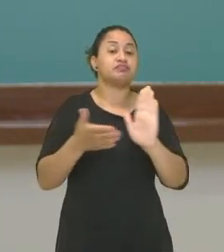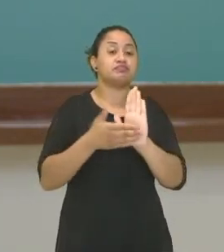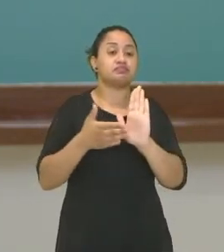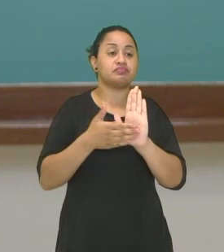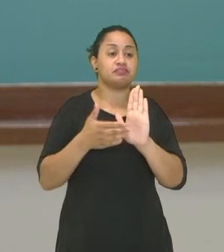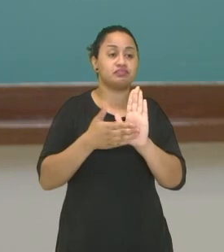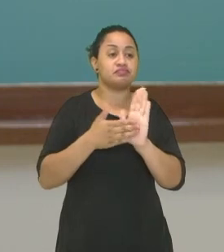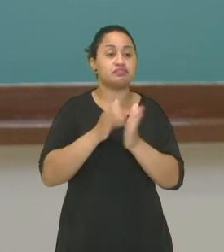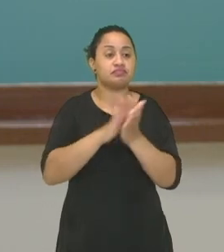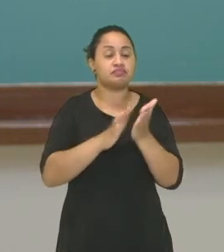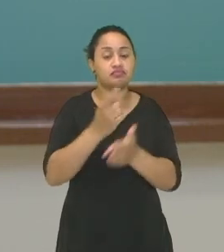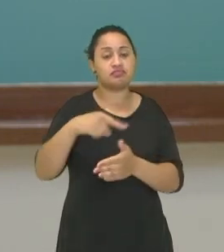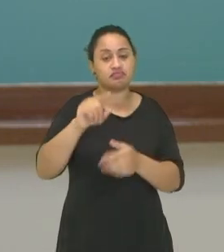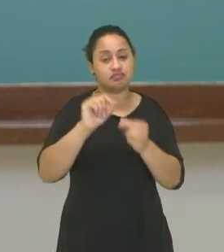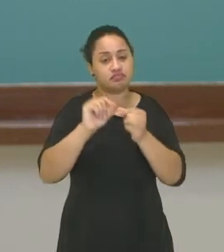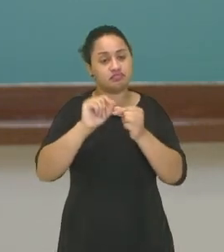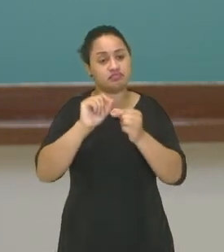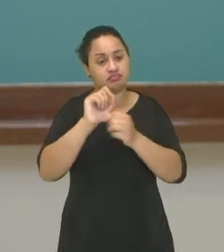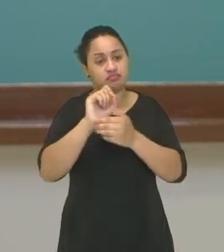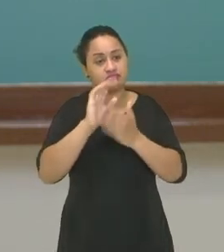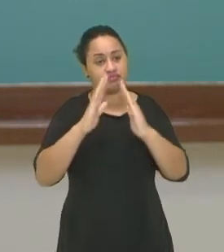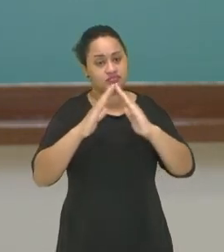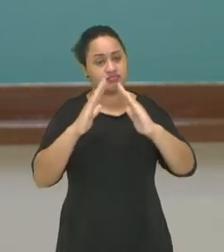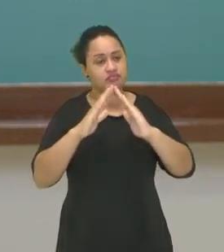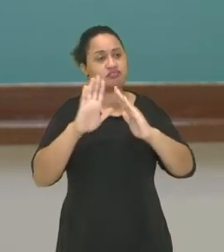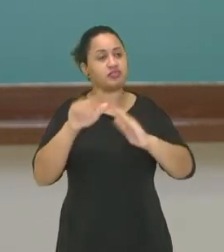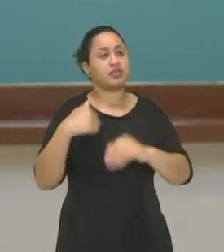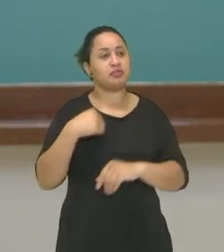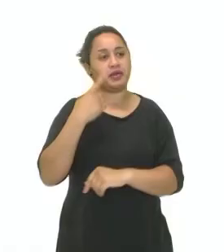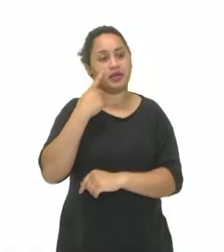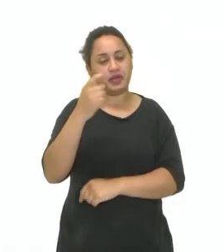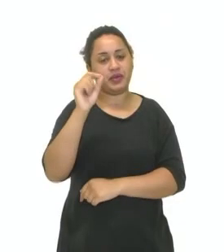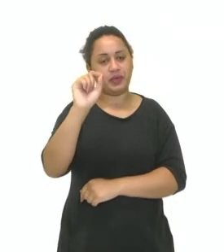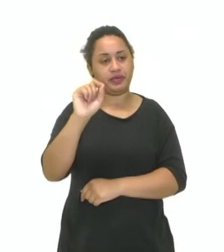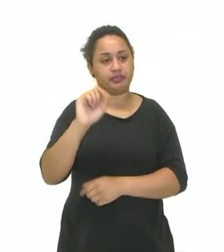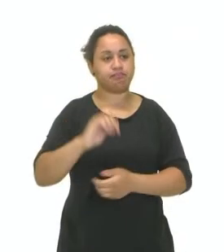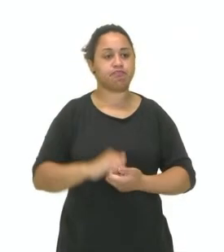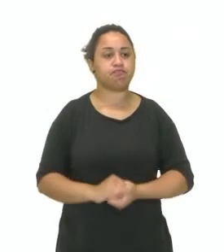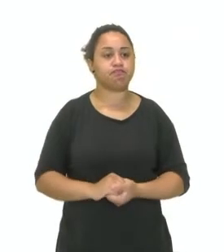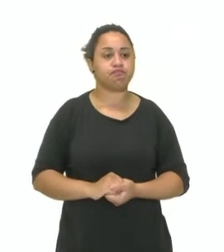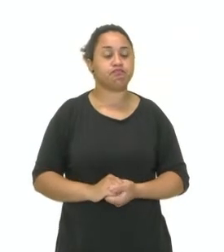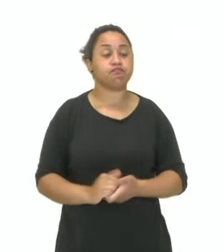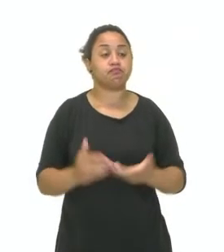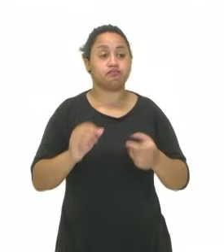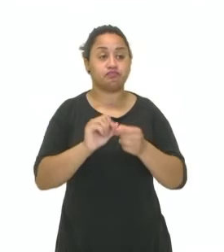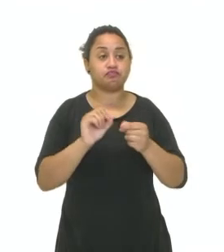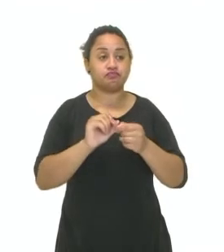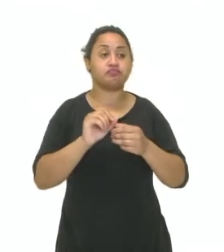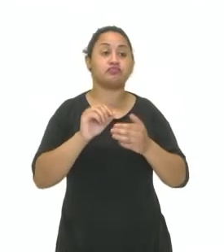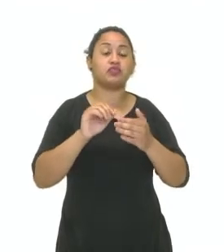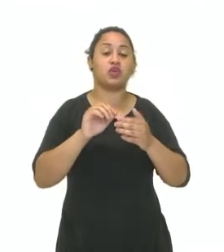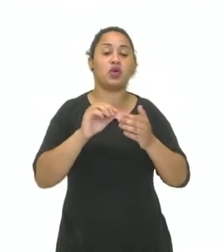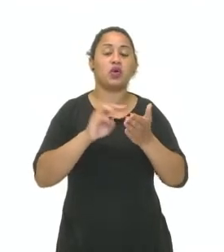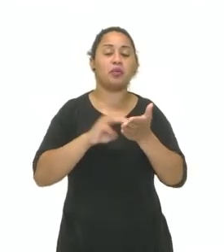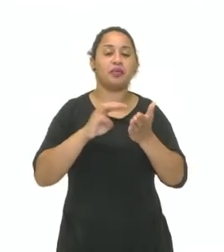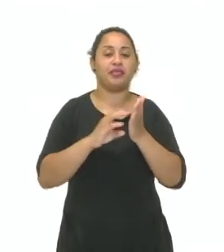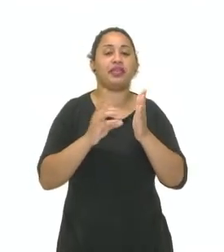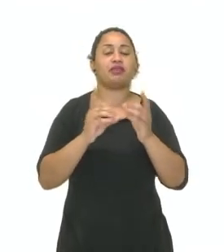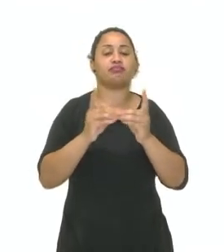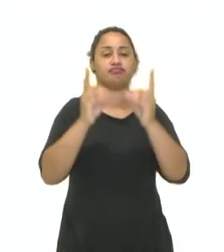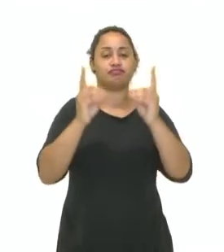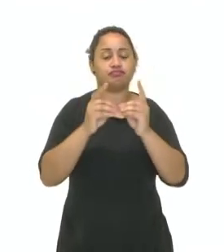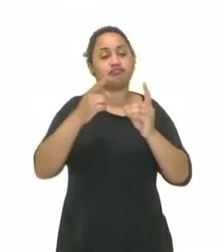você fazer em casa, tá? E isso aqui é bem interessante, tá? Vamos construir um modelo didático para compreendermos o significado